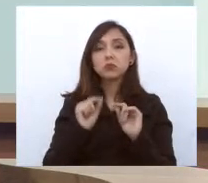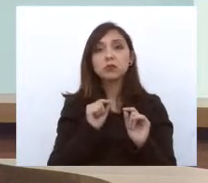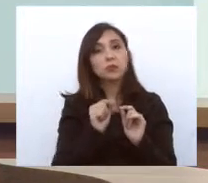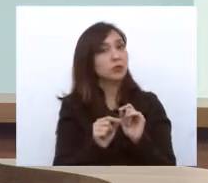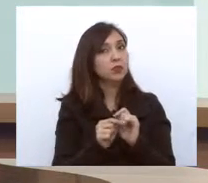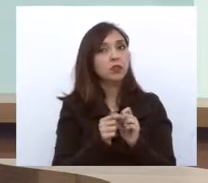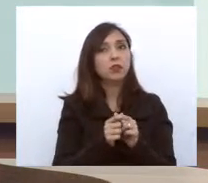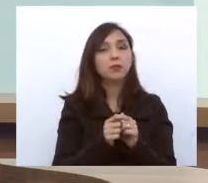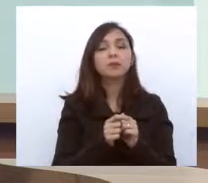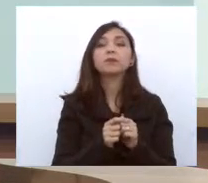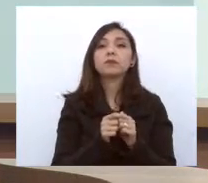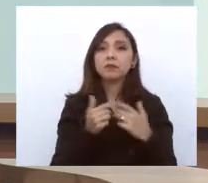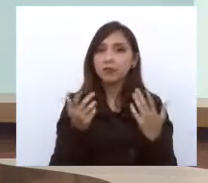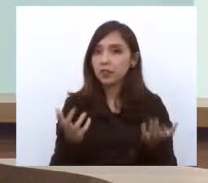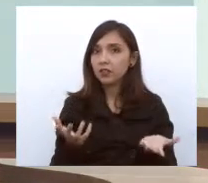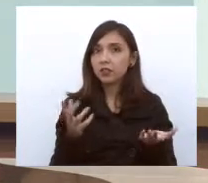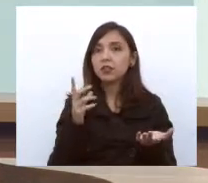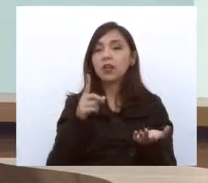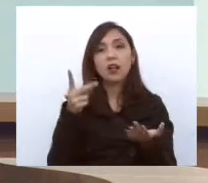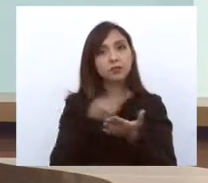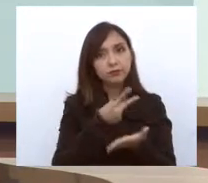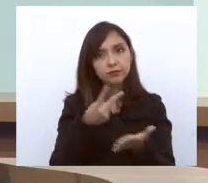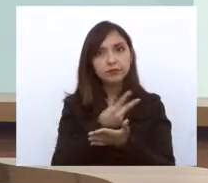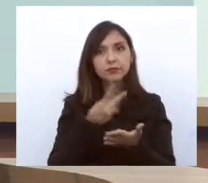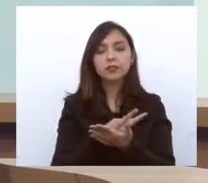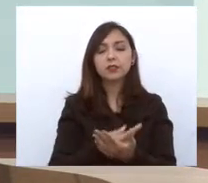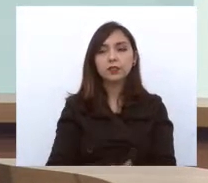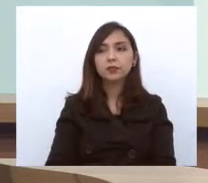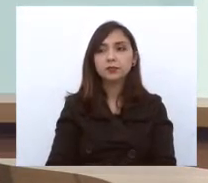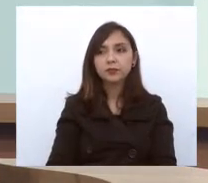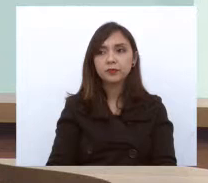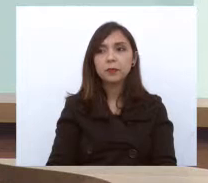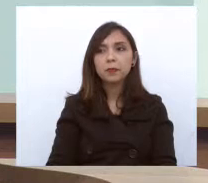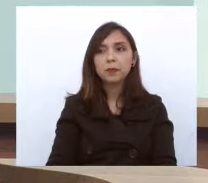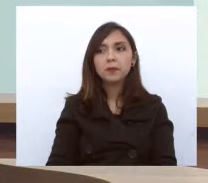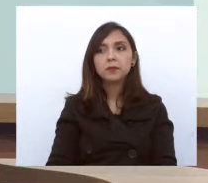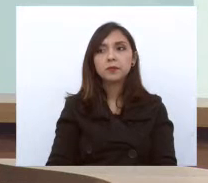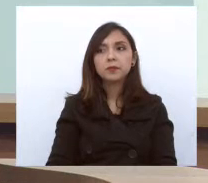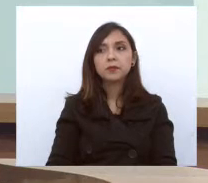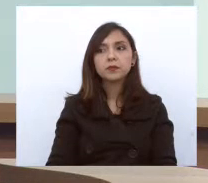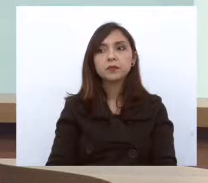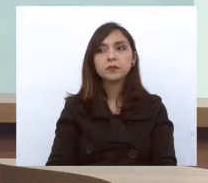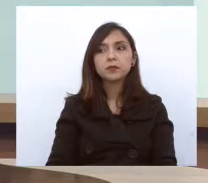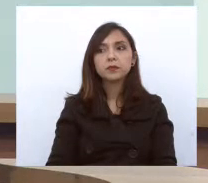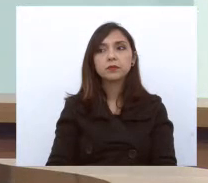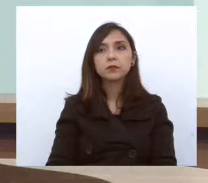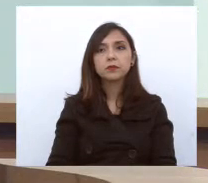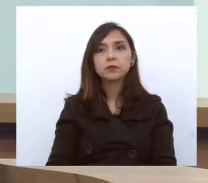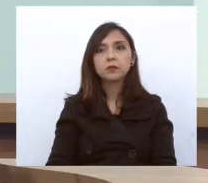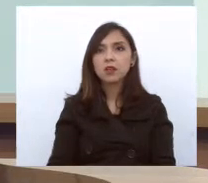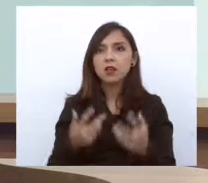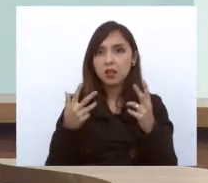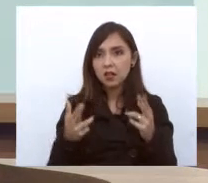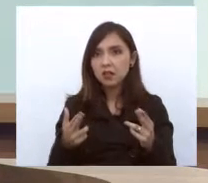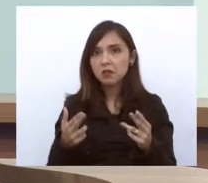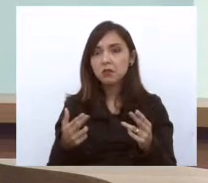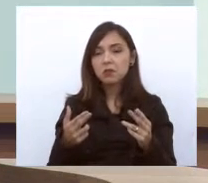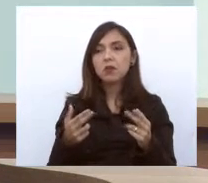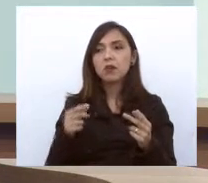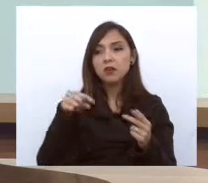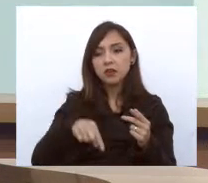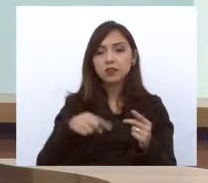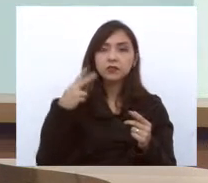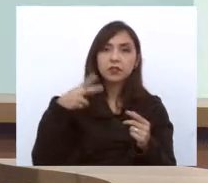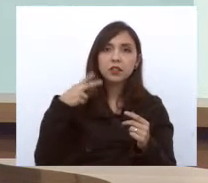isso prova que está totalmente errado. Isso ia ser um tiro nos pés dos vereadores aqui da